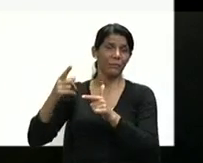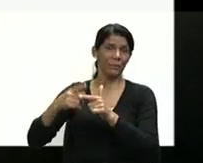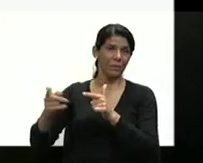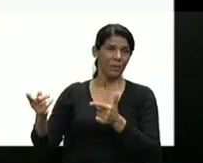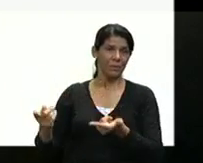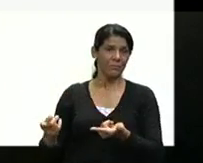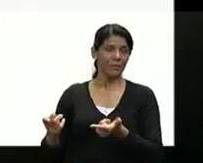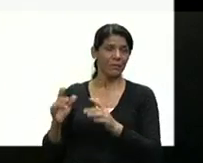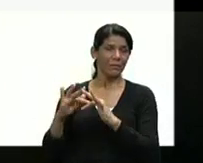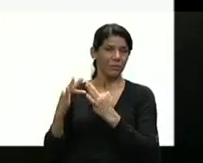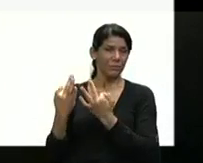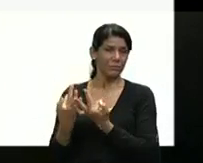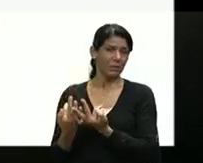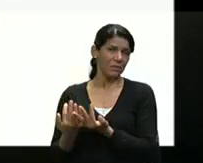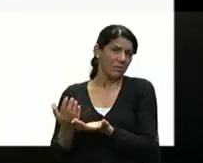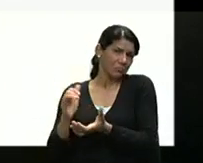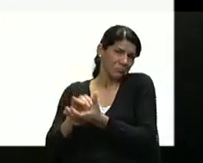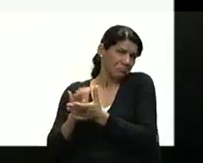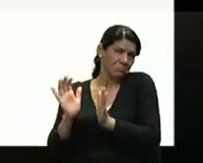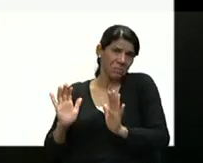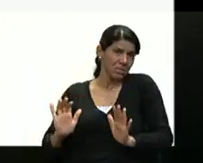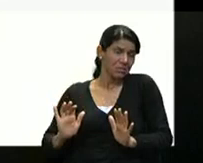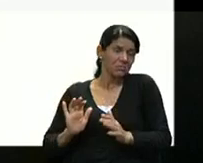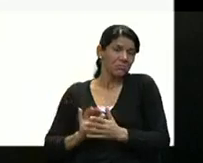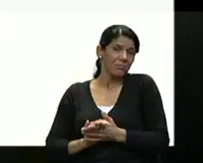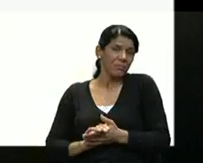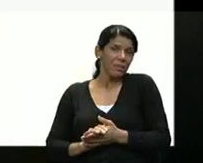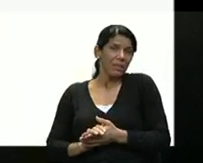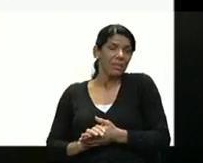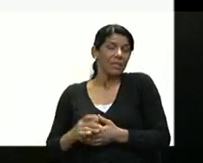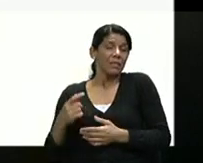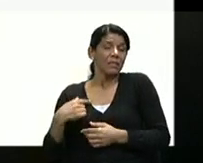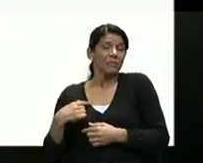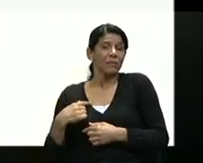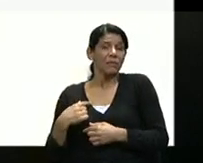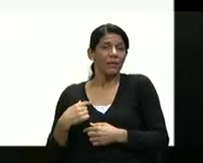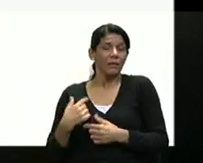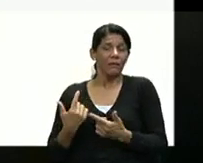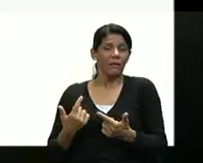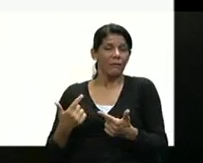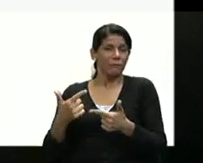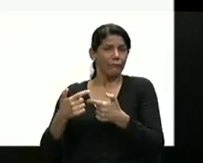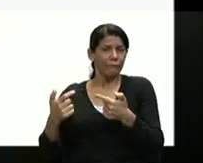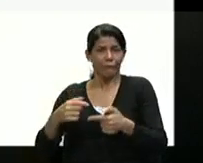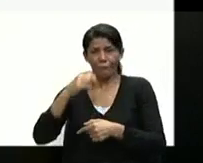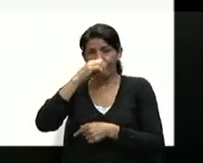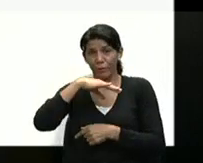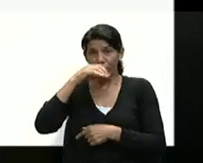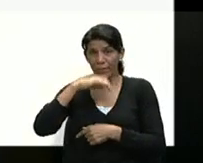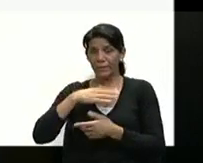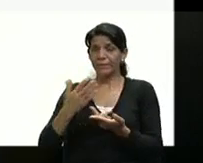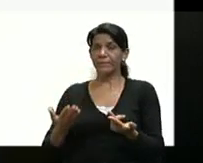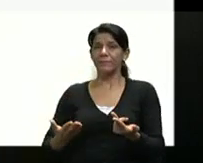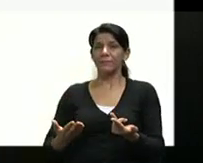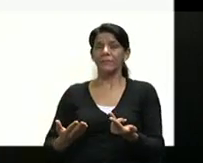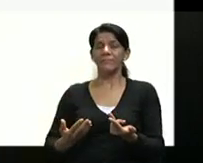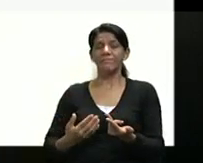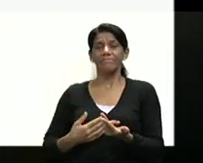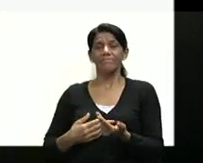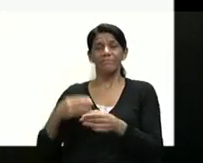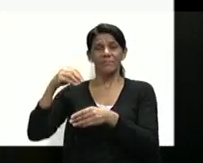ente teoricamente querido. A violência institucional, né, que a gente vê muitos casos de assédio